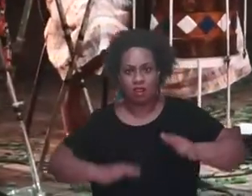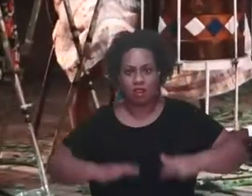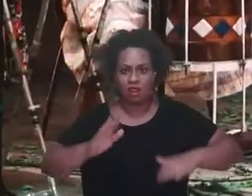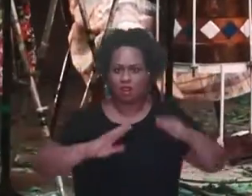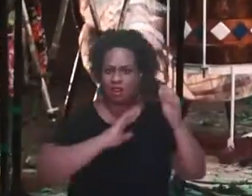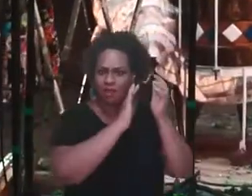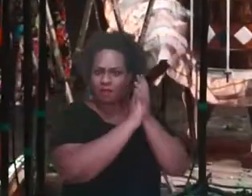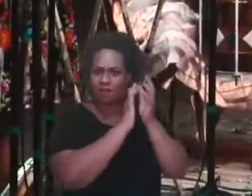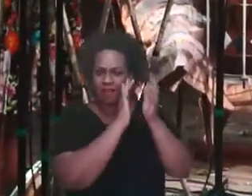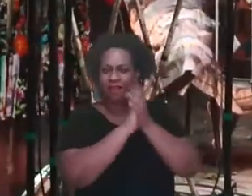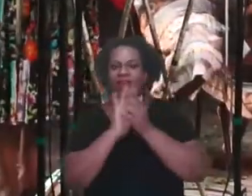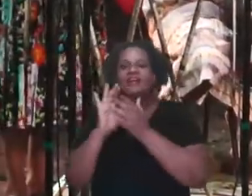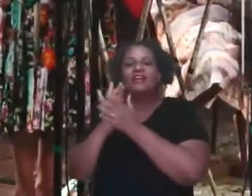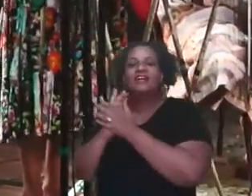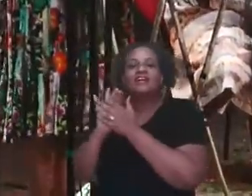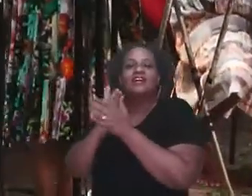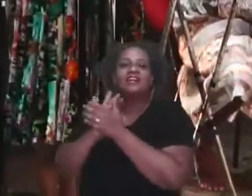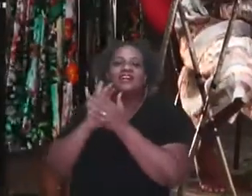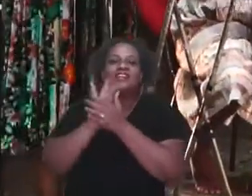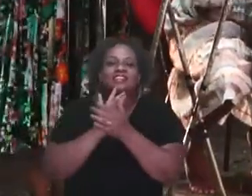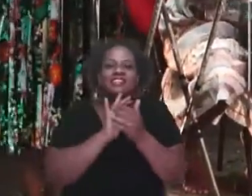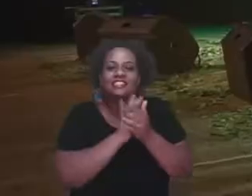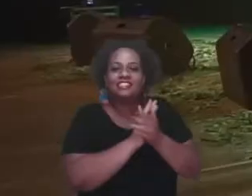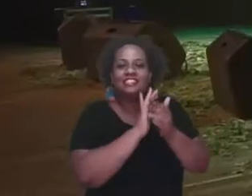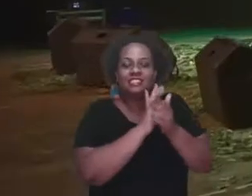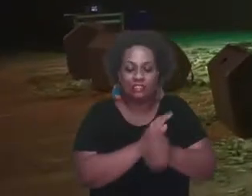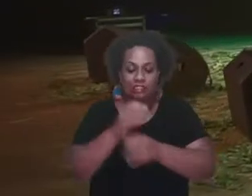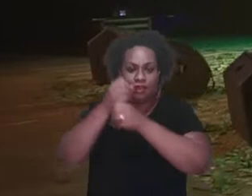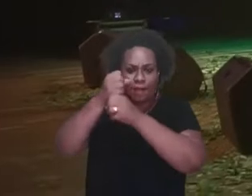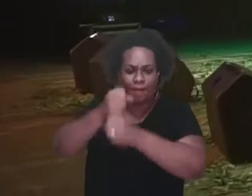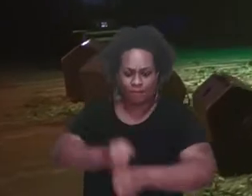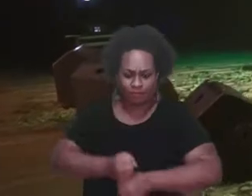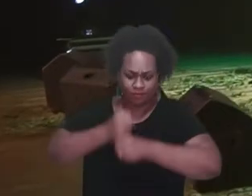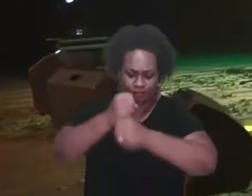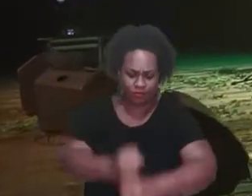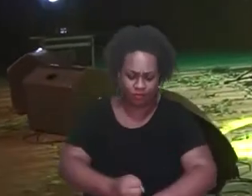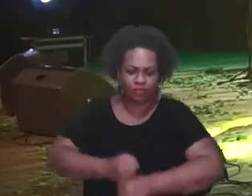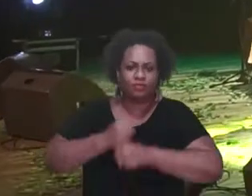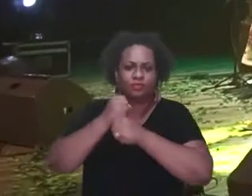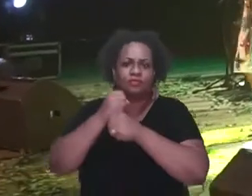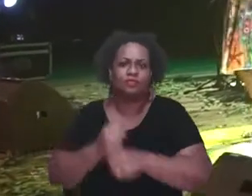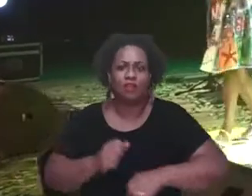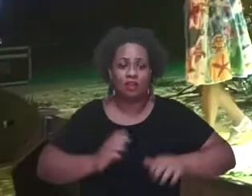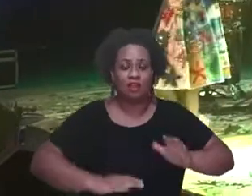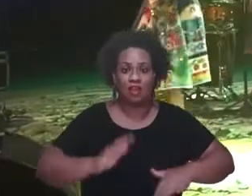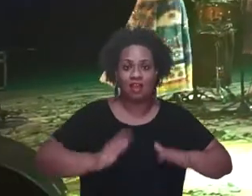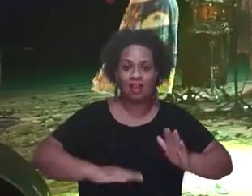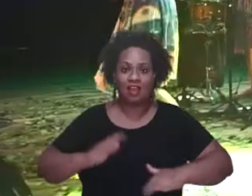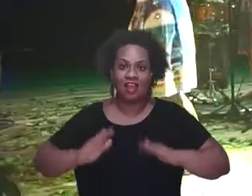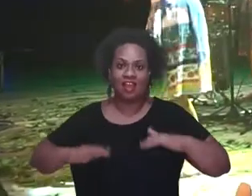você na palma da mão Episódio Episódio segundo Pilão